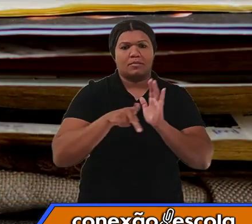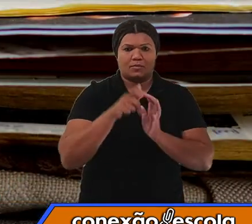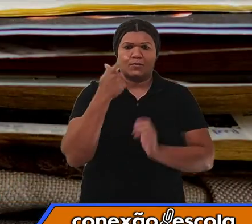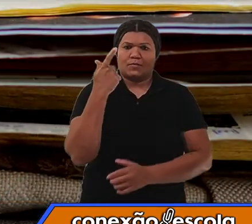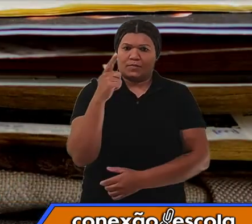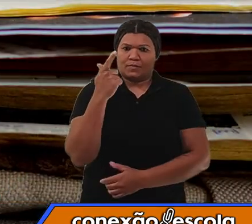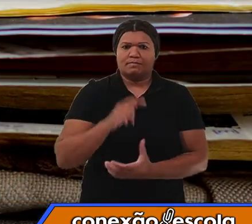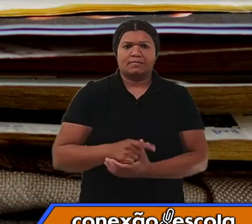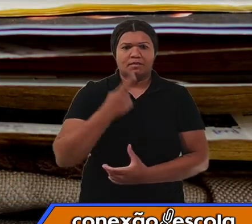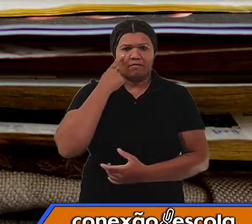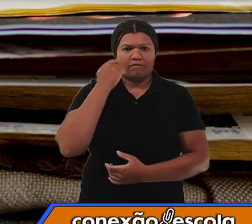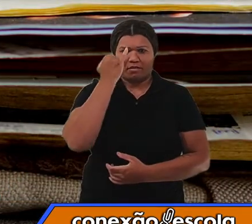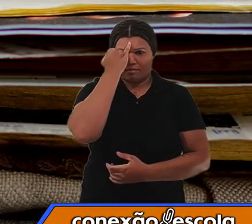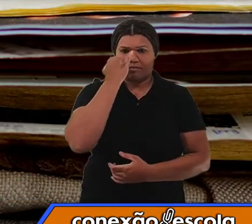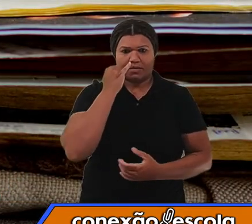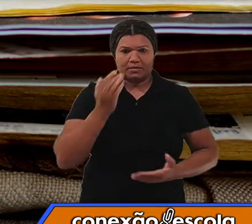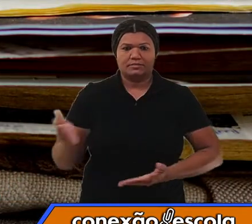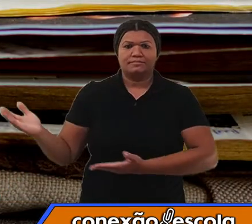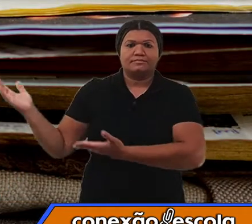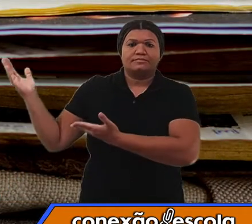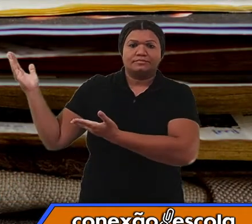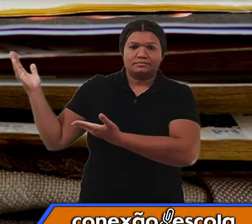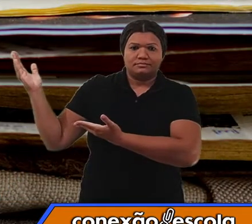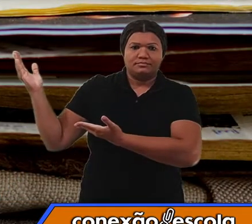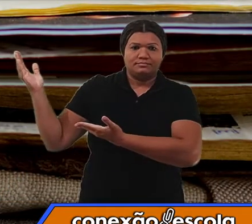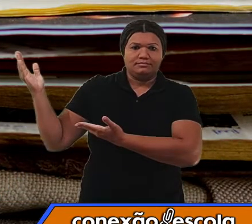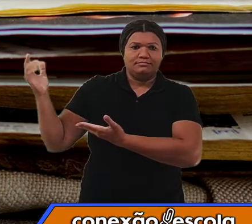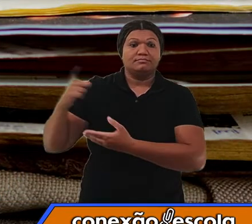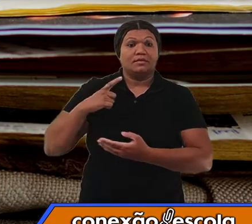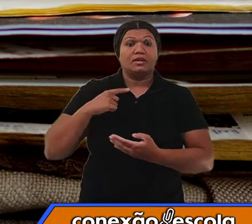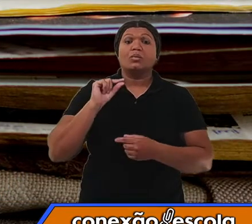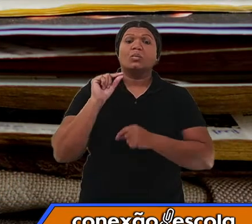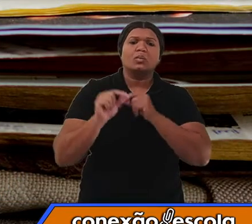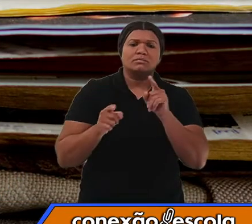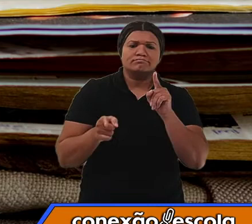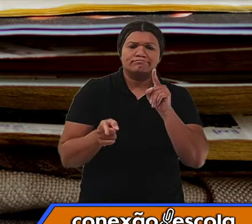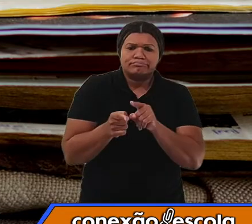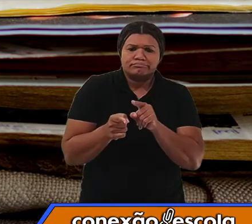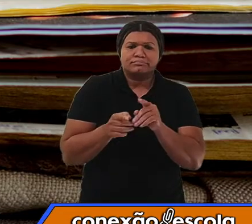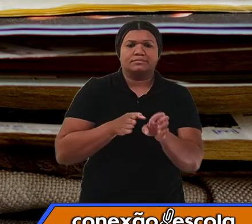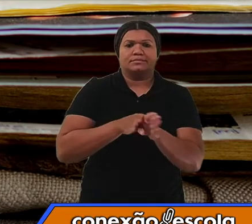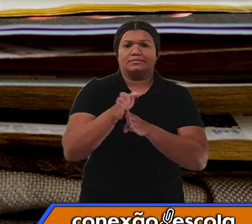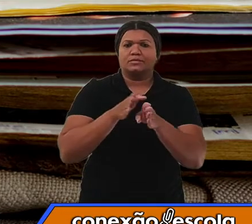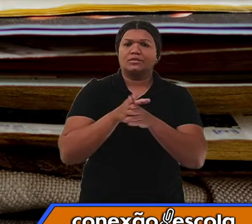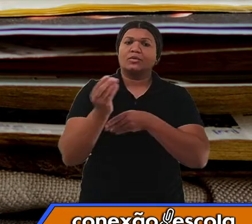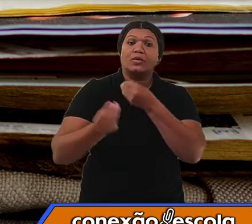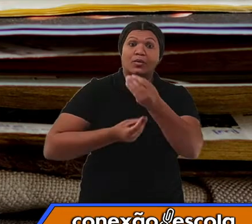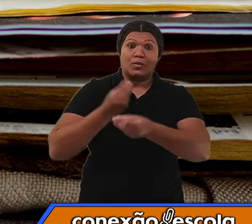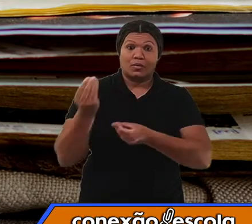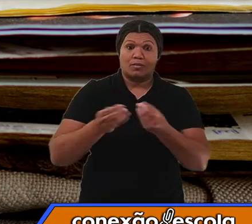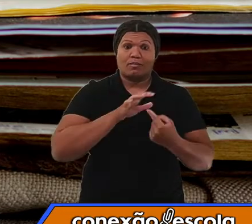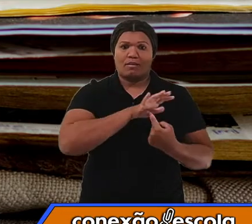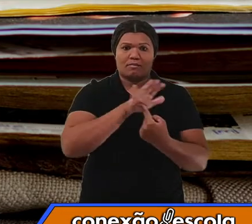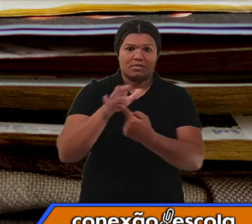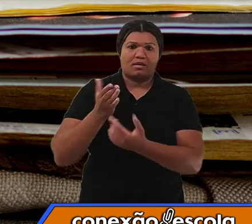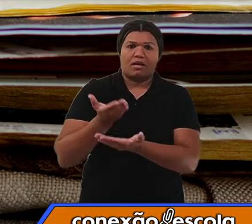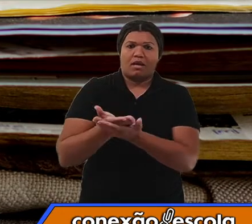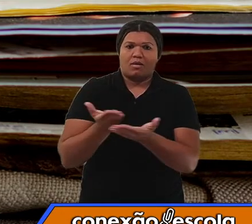Observe a imagem. Temos aqui uma breve orientação do que será a apresentação da aula de hoje.